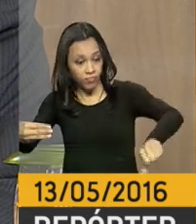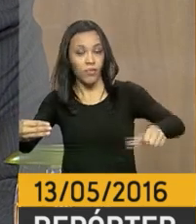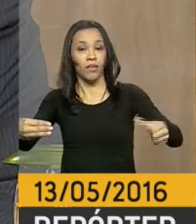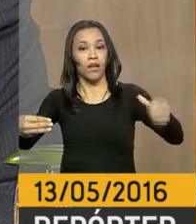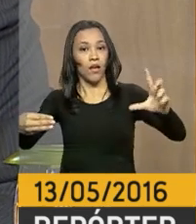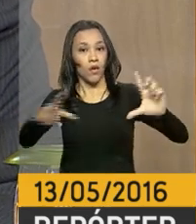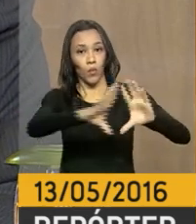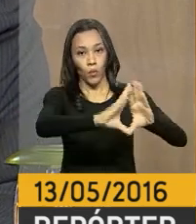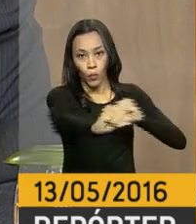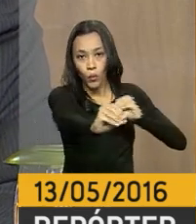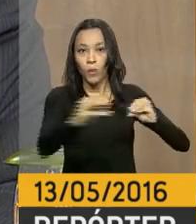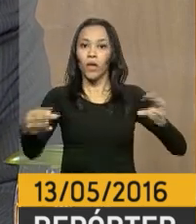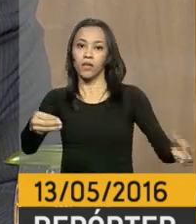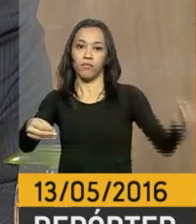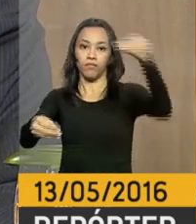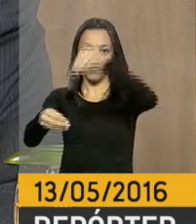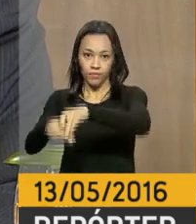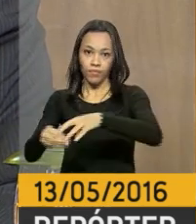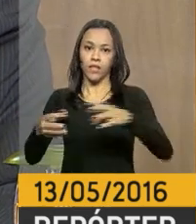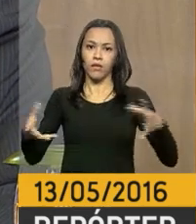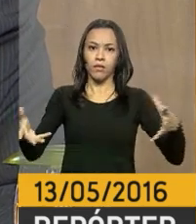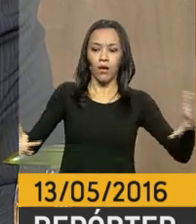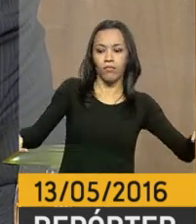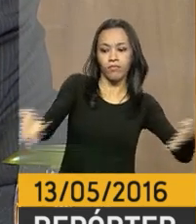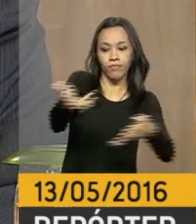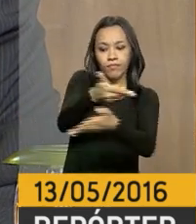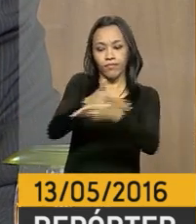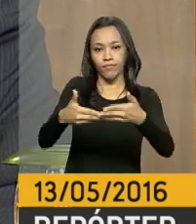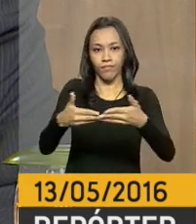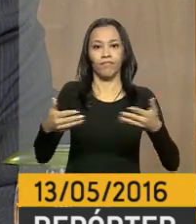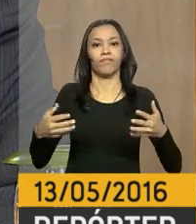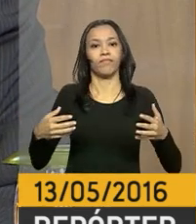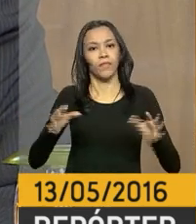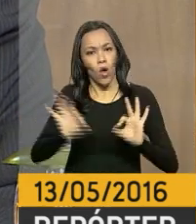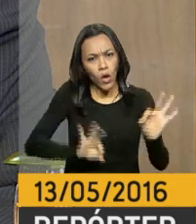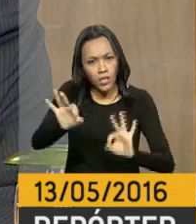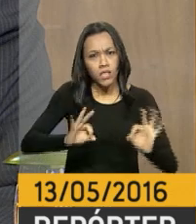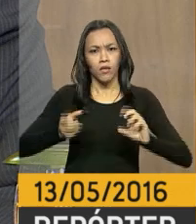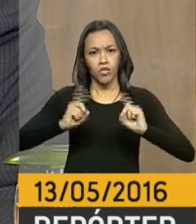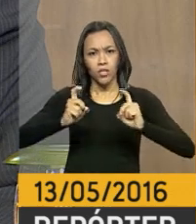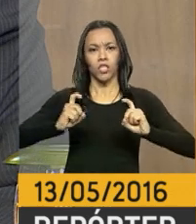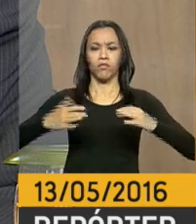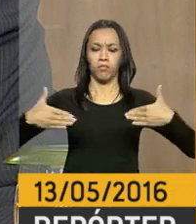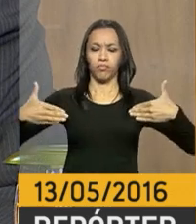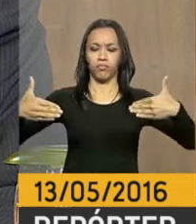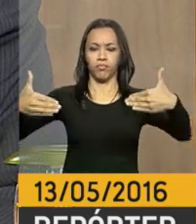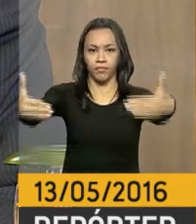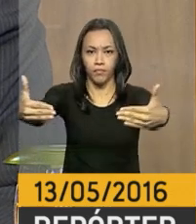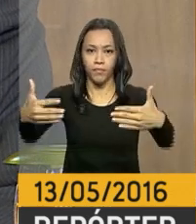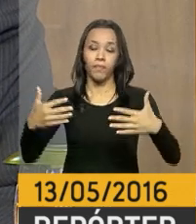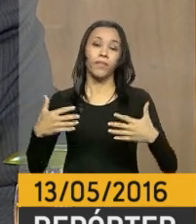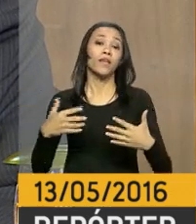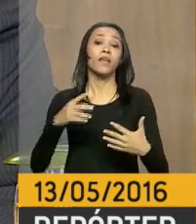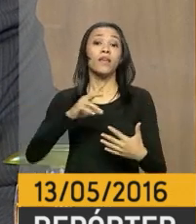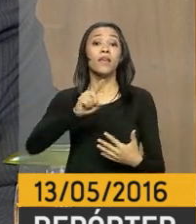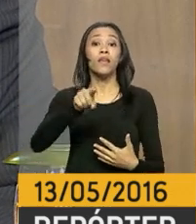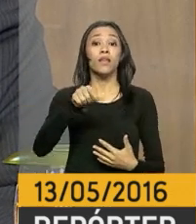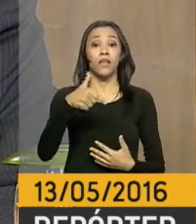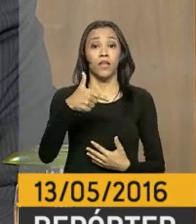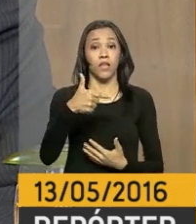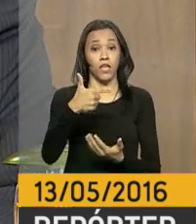definição que baseado em 1eo de Janeiro de 2016